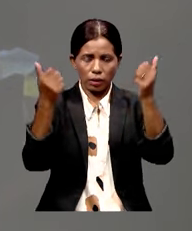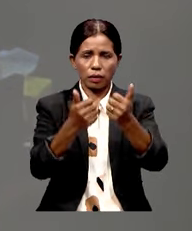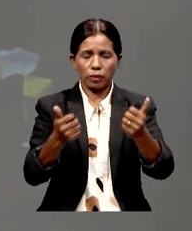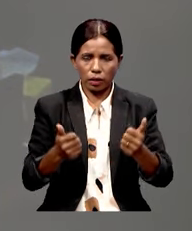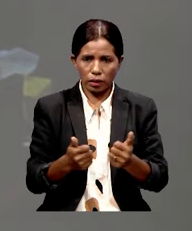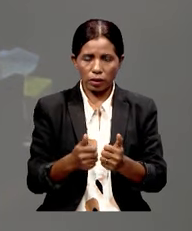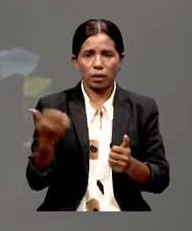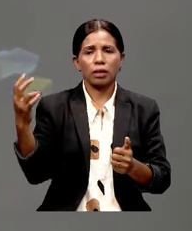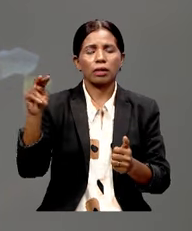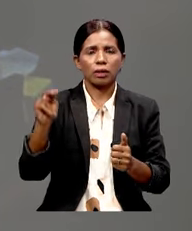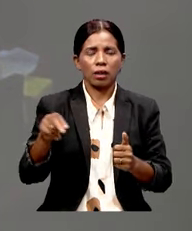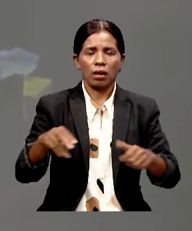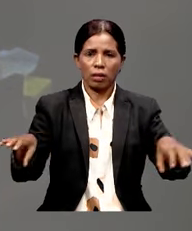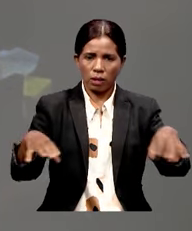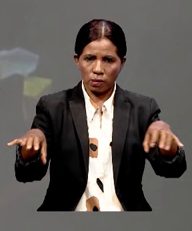nem